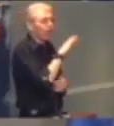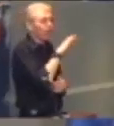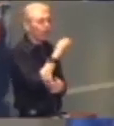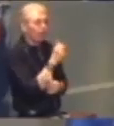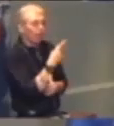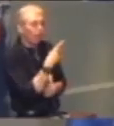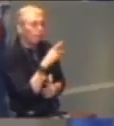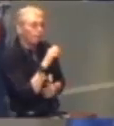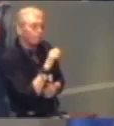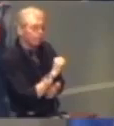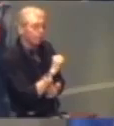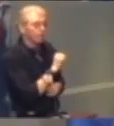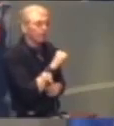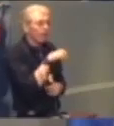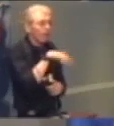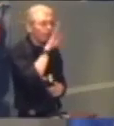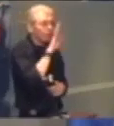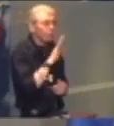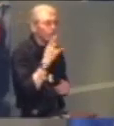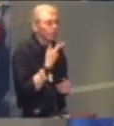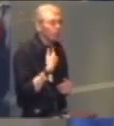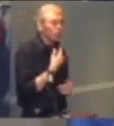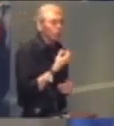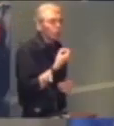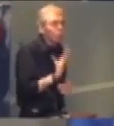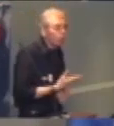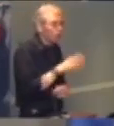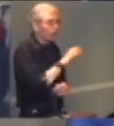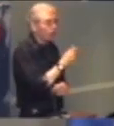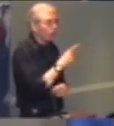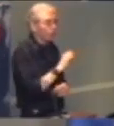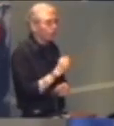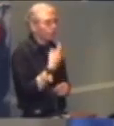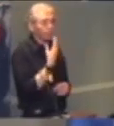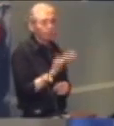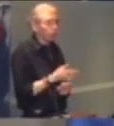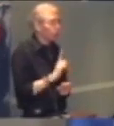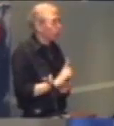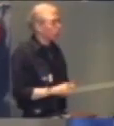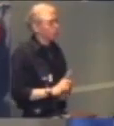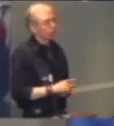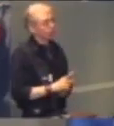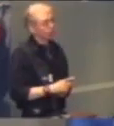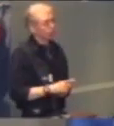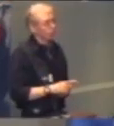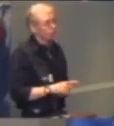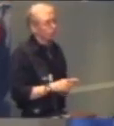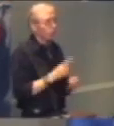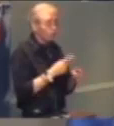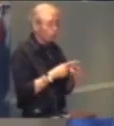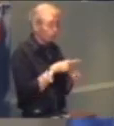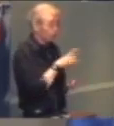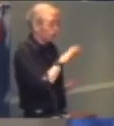o caps no Brasil não funciona como deveria funcionar nem para o próprio pessoal que a a ela é